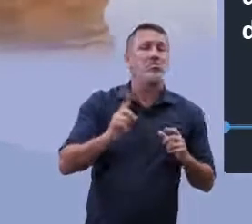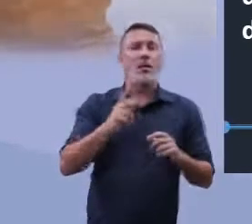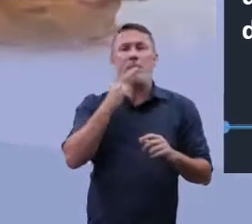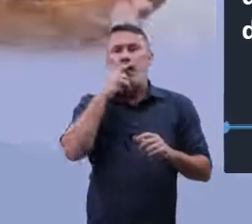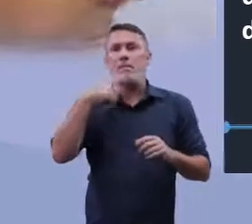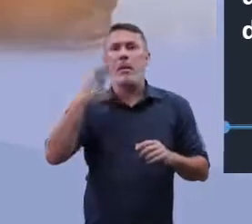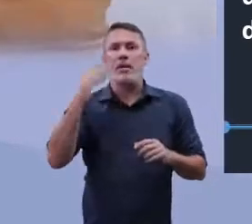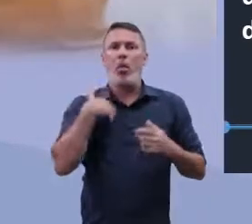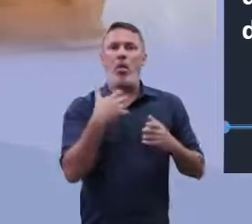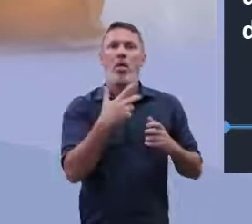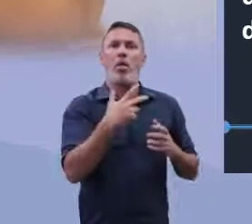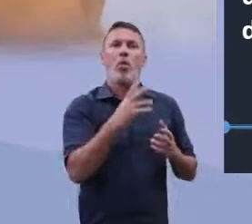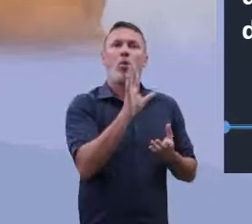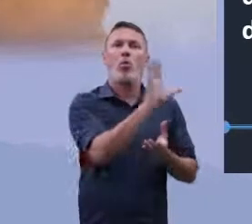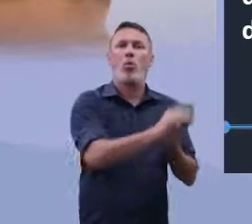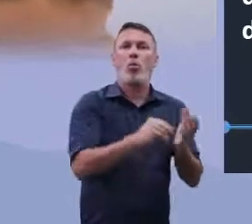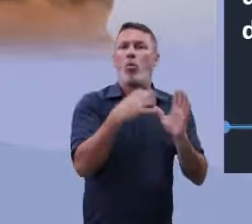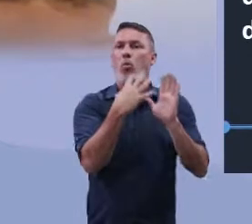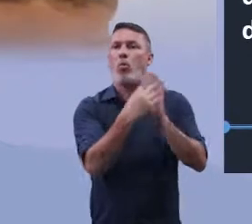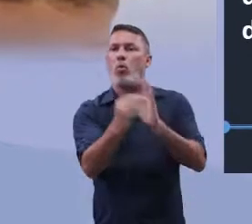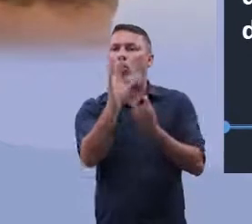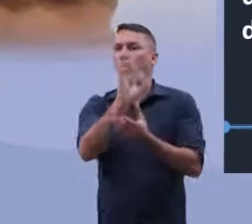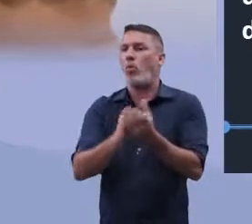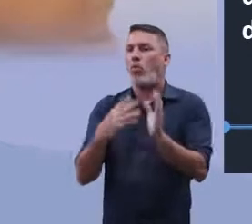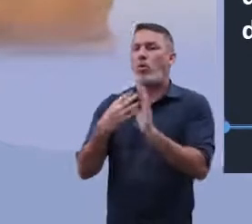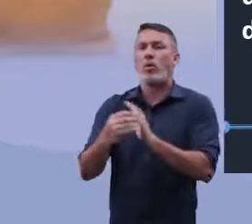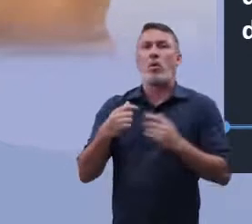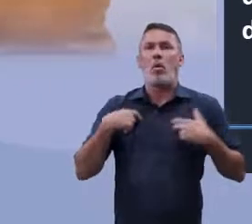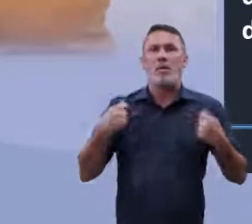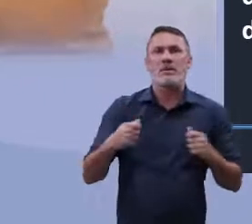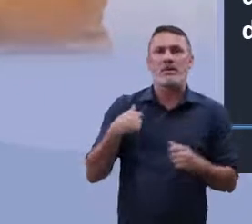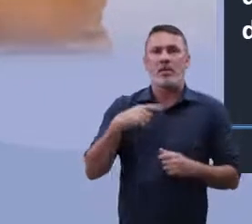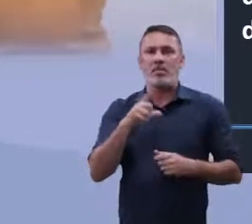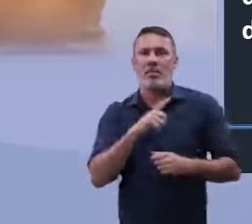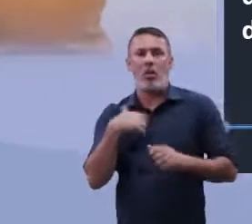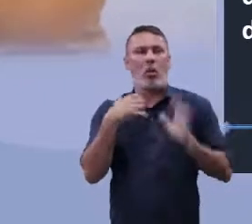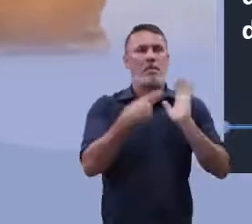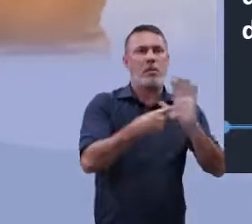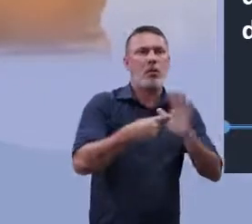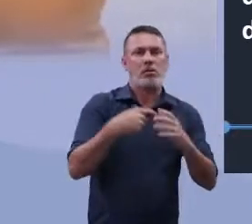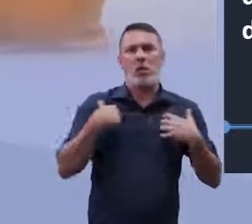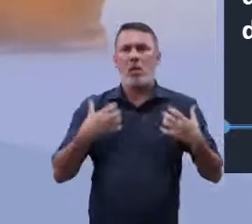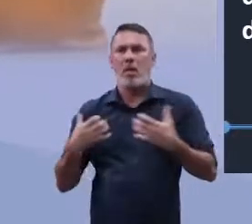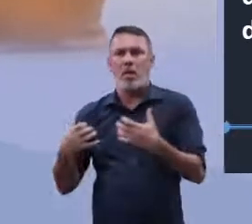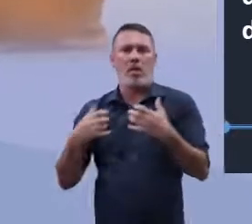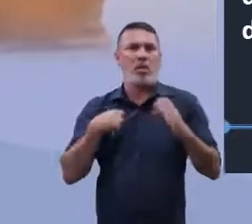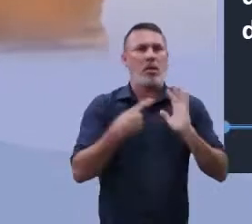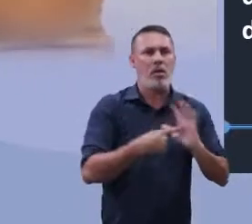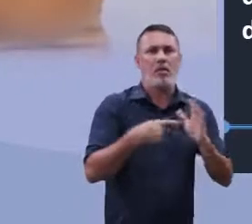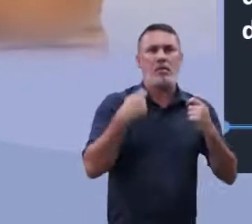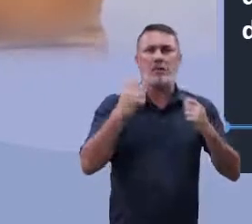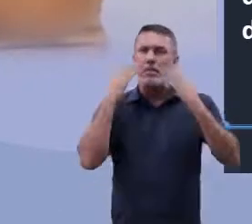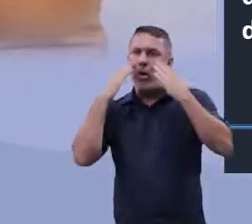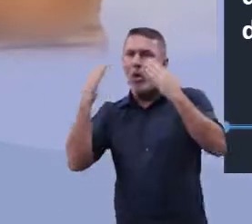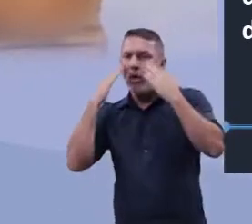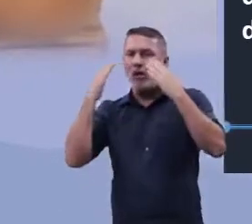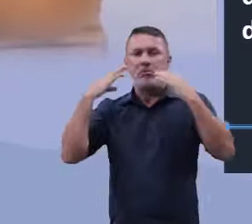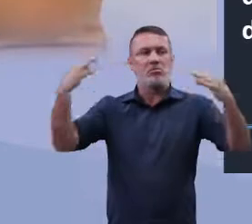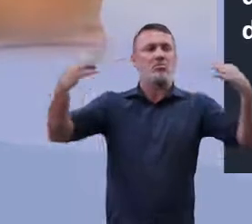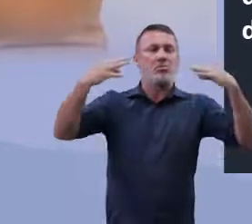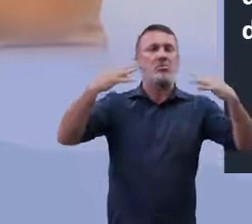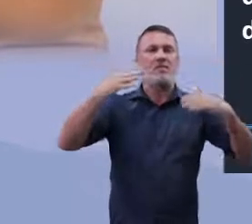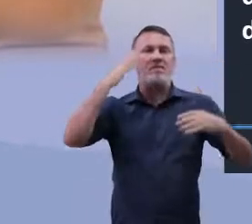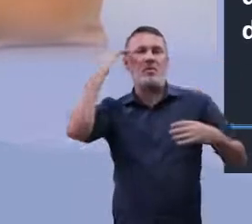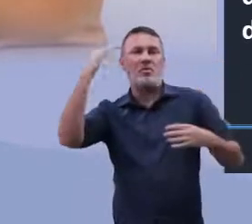nós precisamos, né? Nós queremos ser igual a todos. Eu preciso ter, mostrar que eu tenho, né? É aquela ideia, é como se